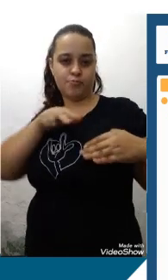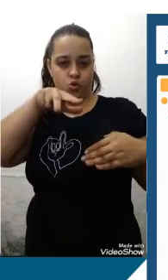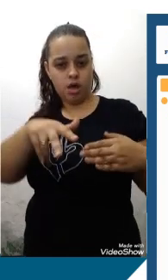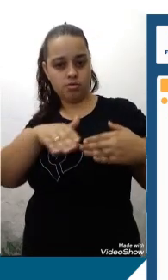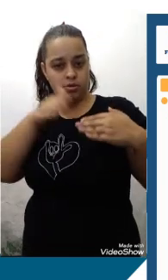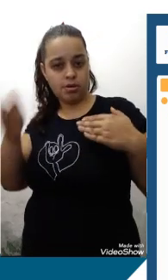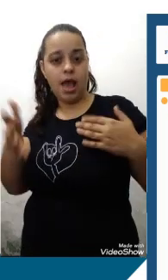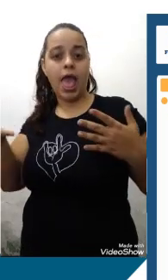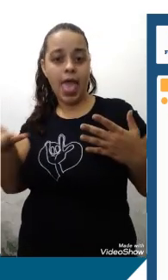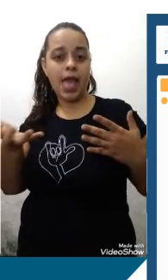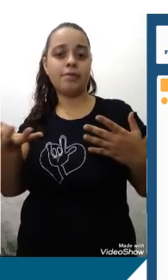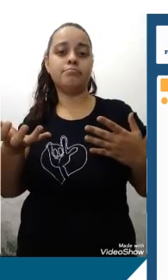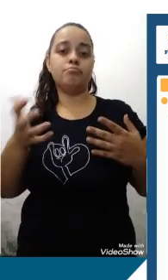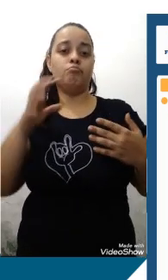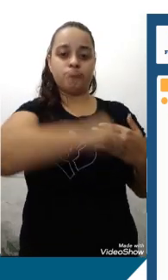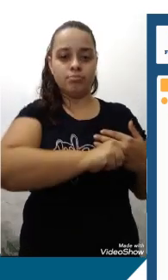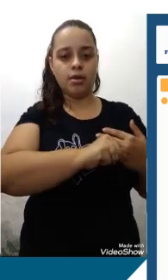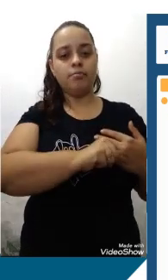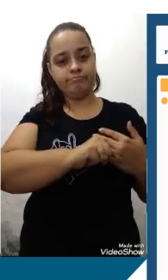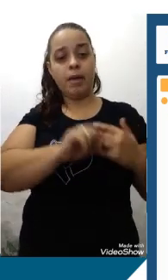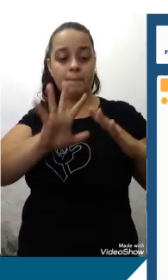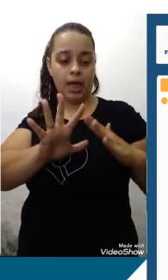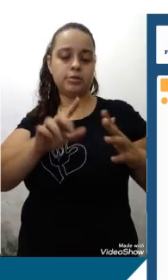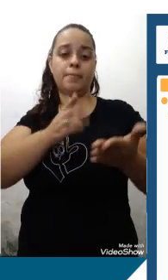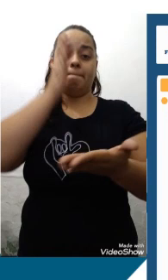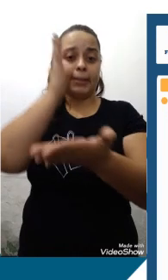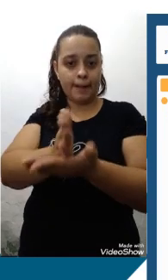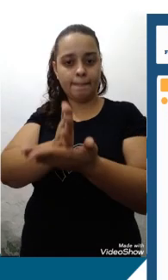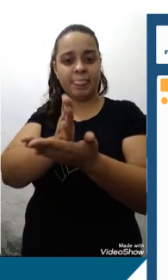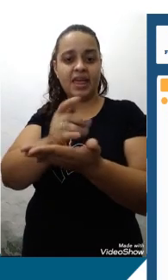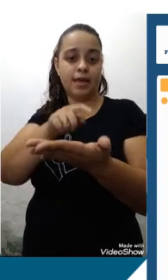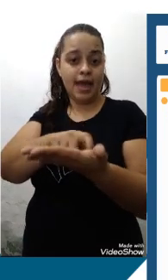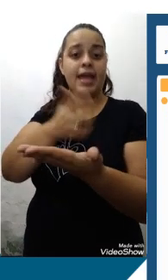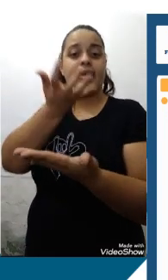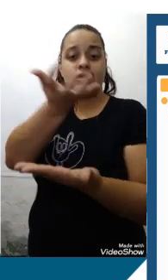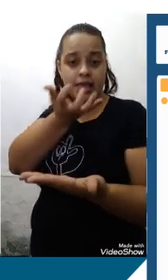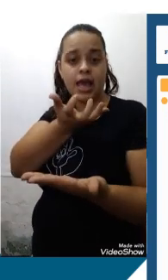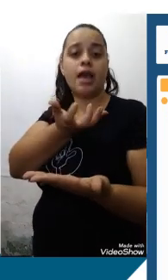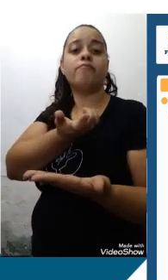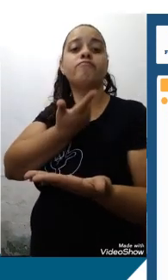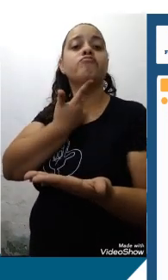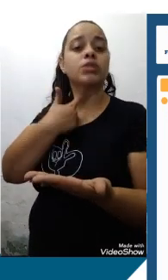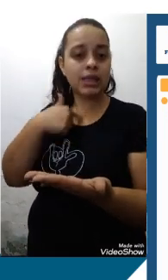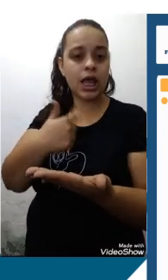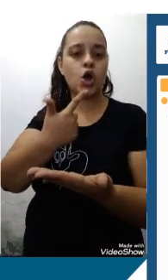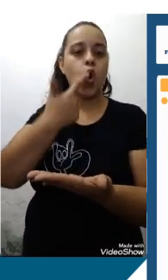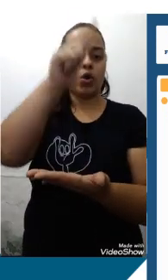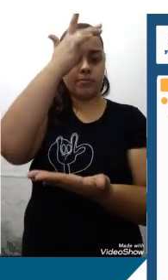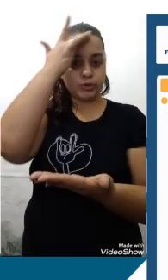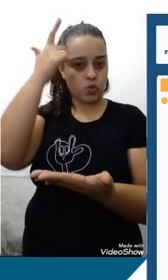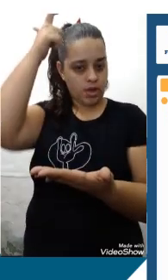população portuguesa. Uma parte favorável à unificação com Castela sob um novo rei. Outra parte, favorável à independência